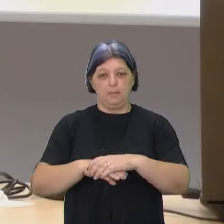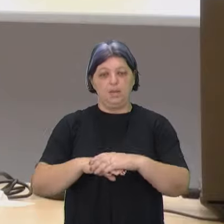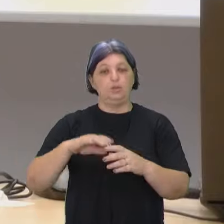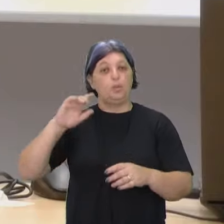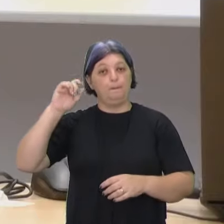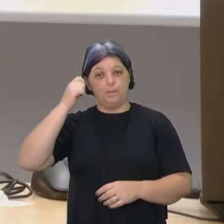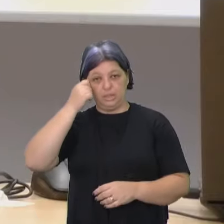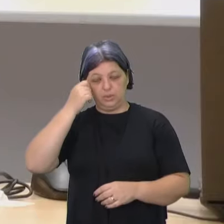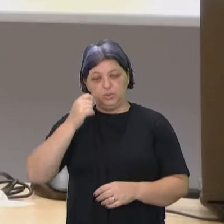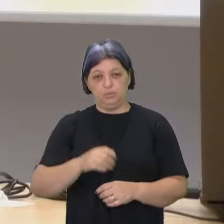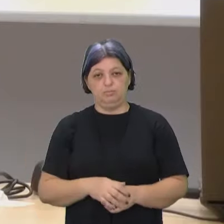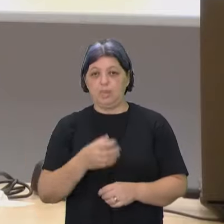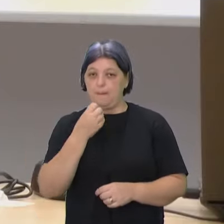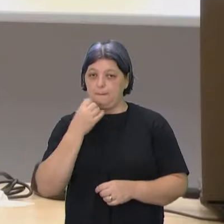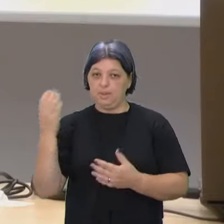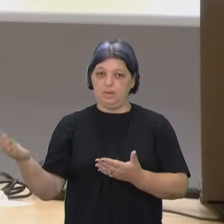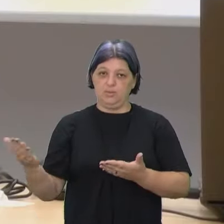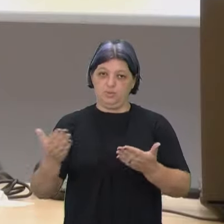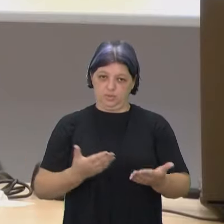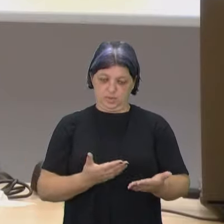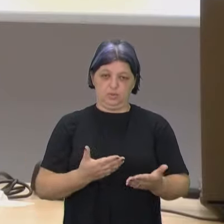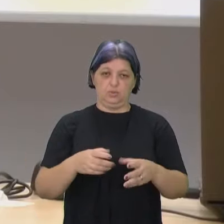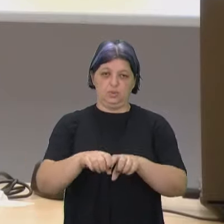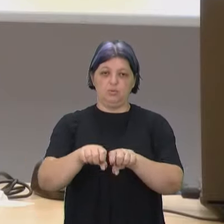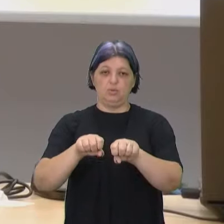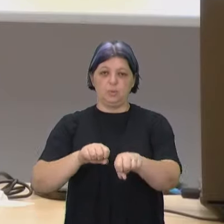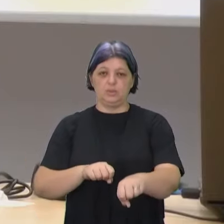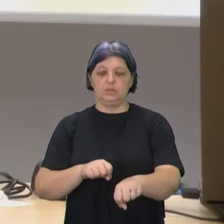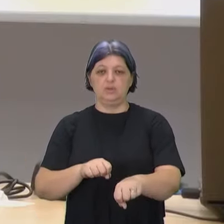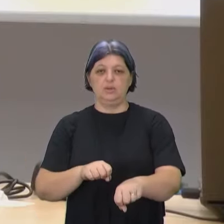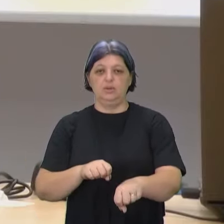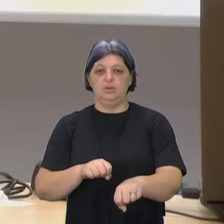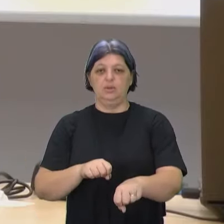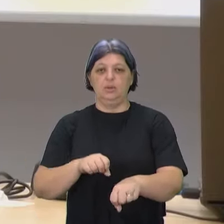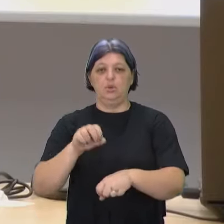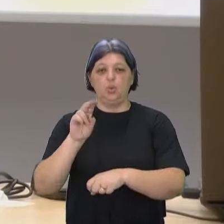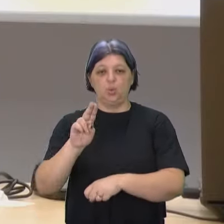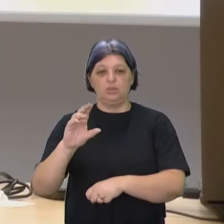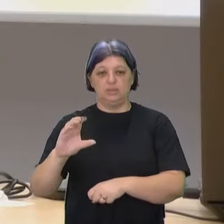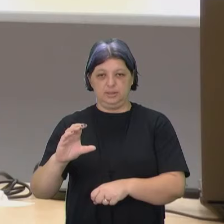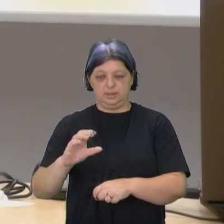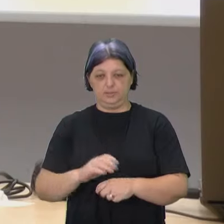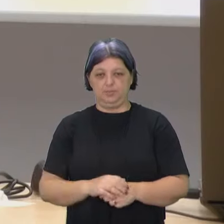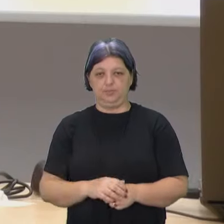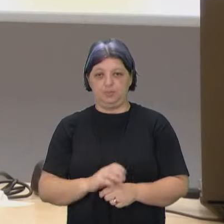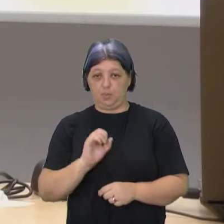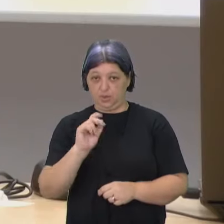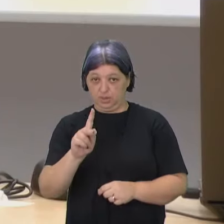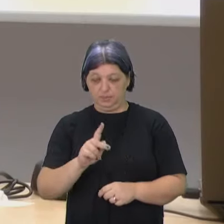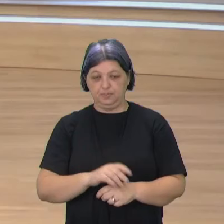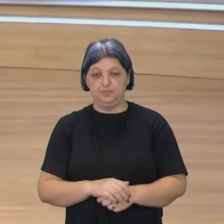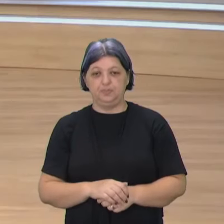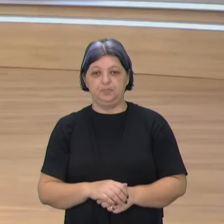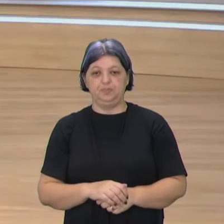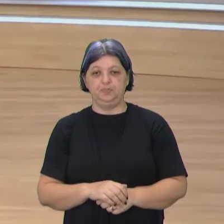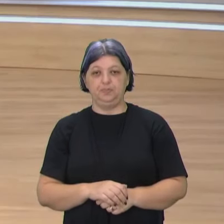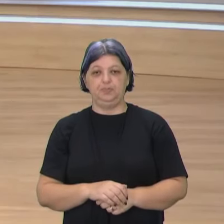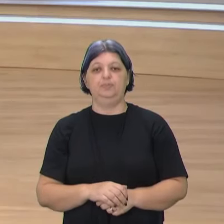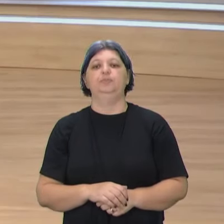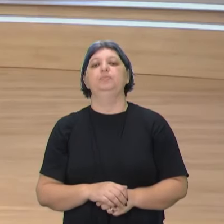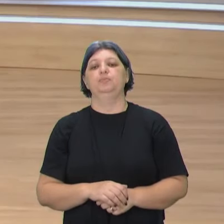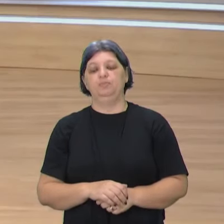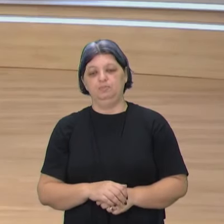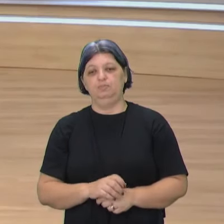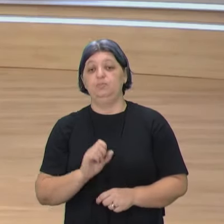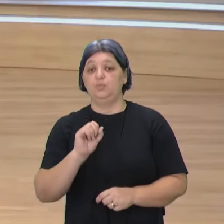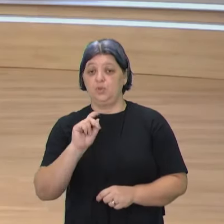muito bem-vindos a mais essa formação das unidades curriculares, ok? Gi? Ok, Vanderlei,